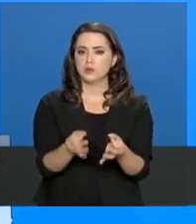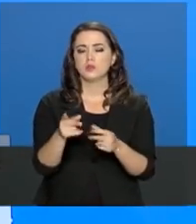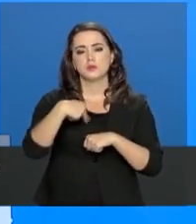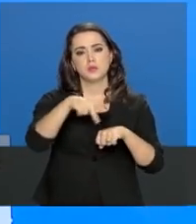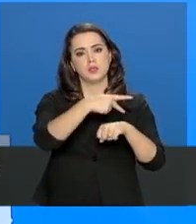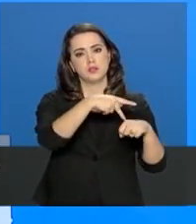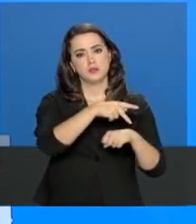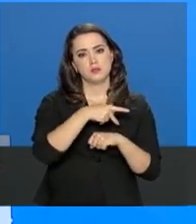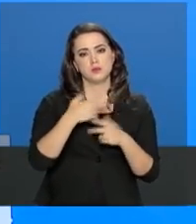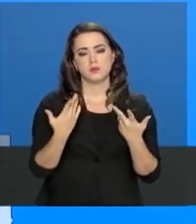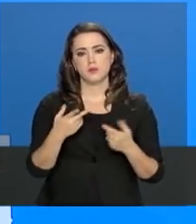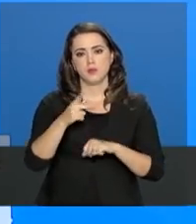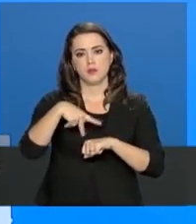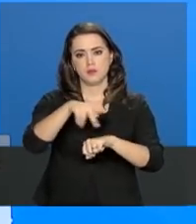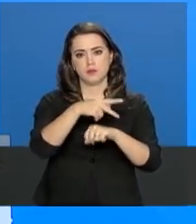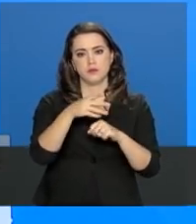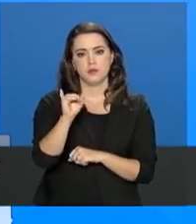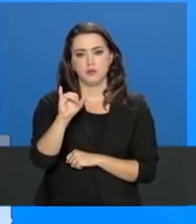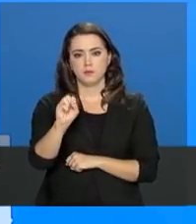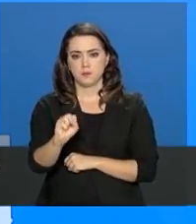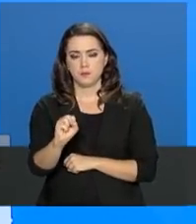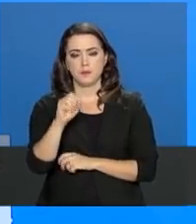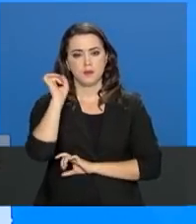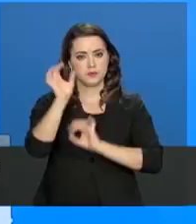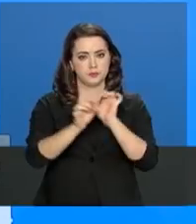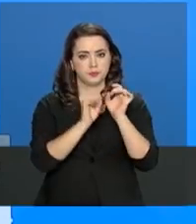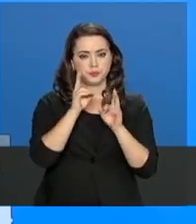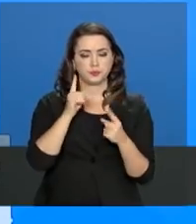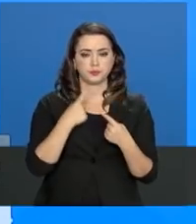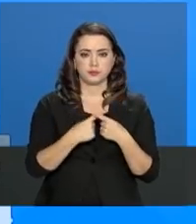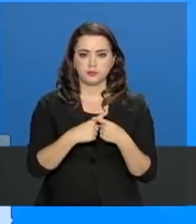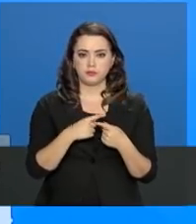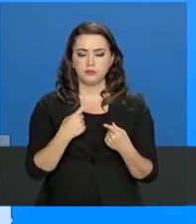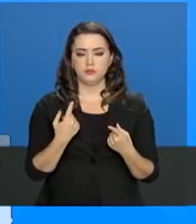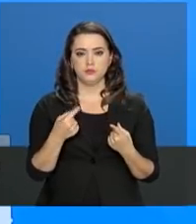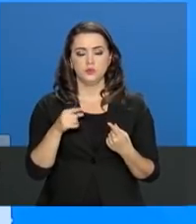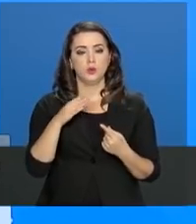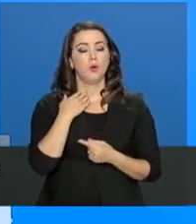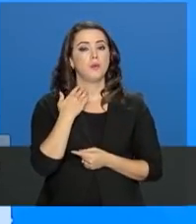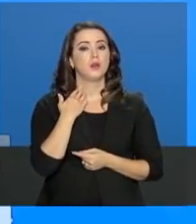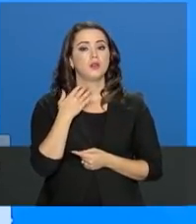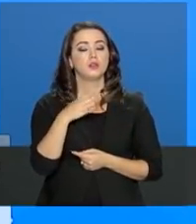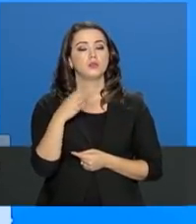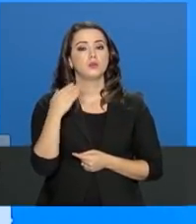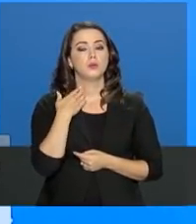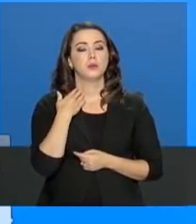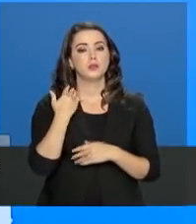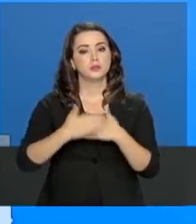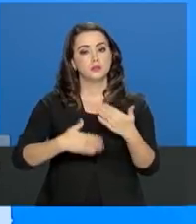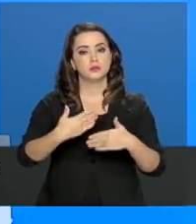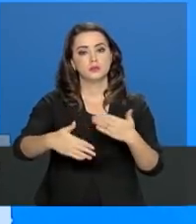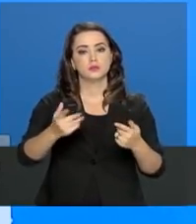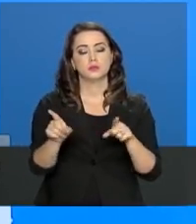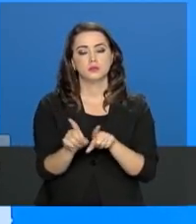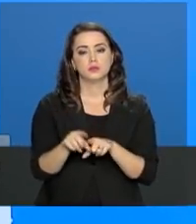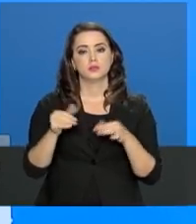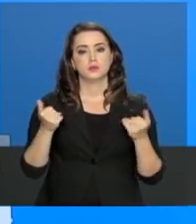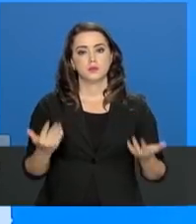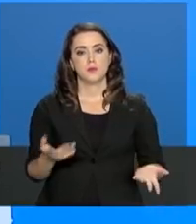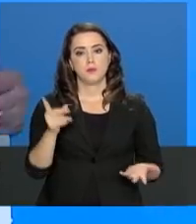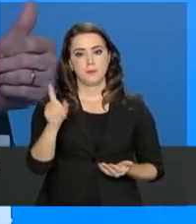países entre os países do brics especialmente tendo em vista o banco o novo banco de desenvolvimento não é